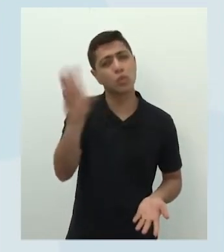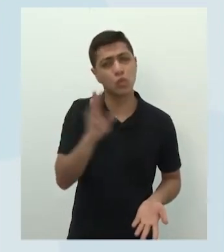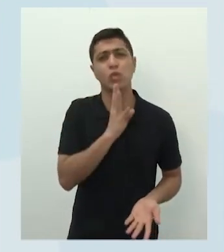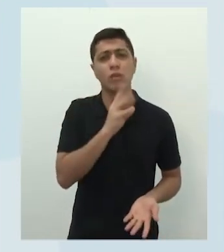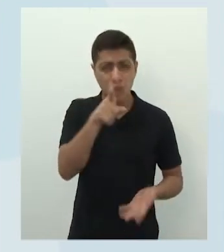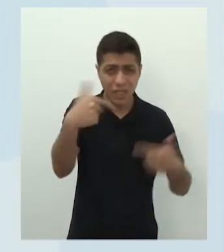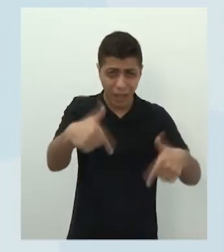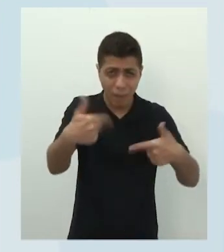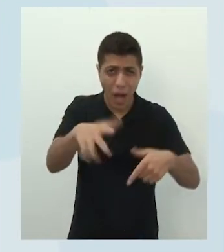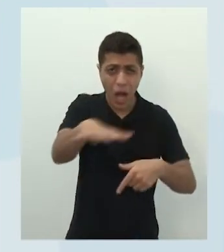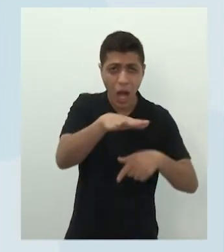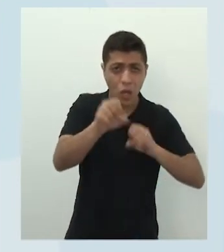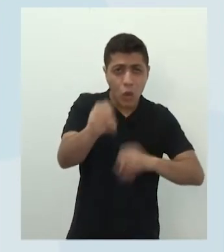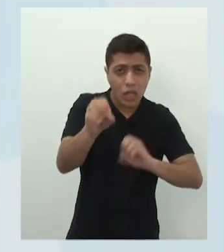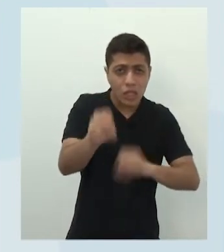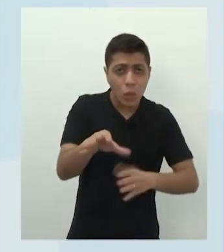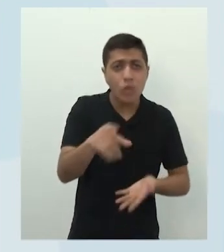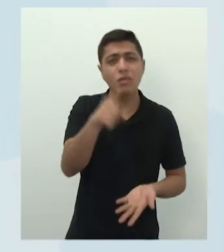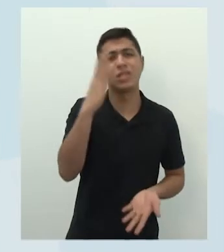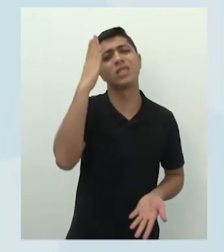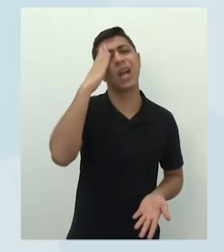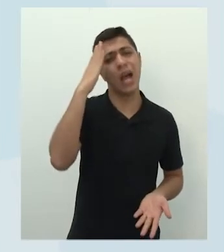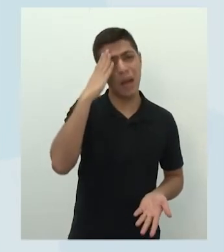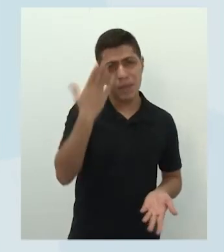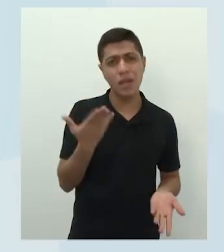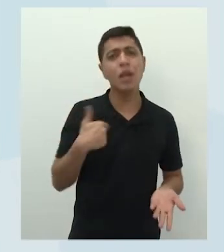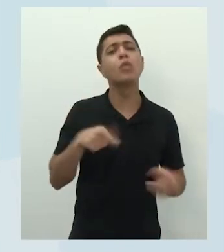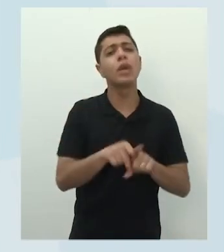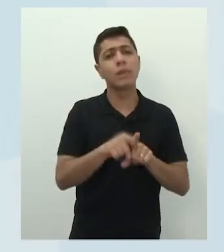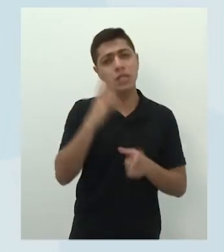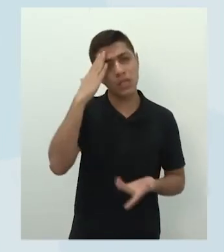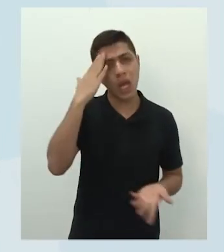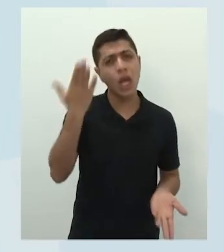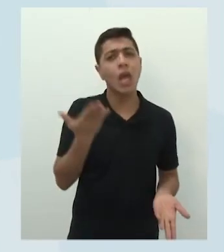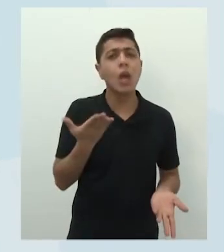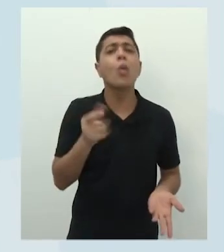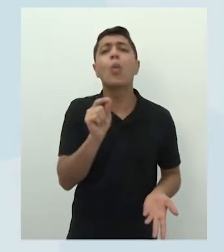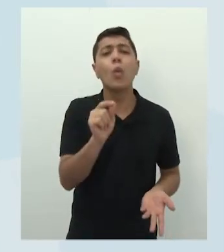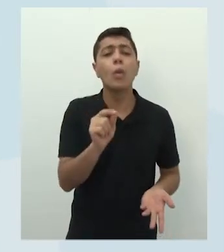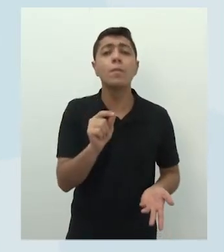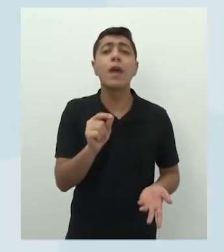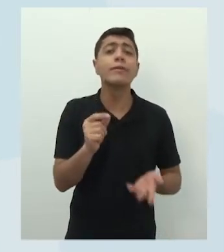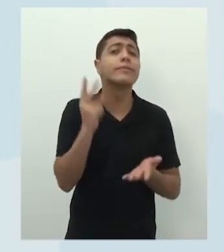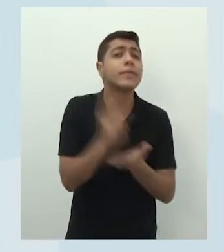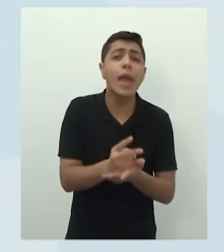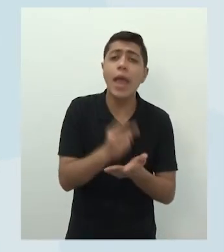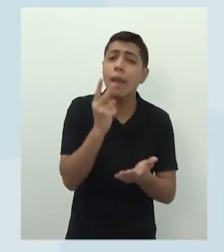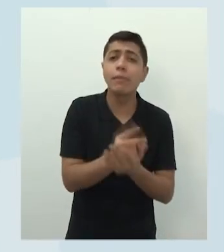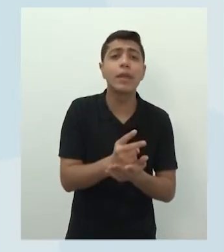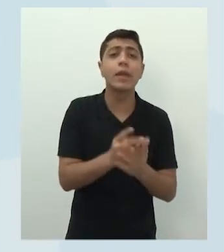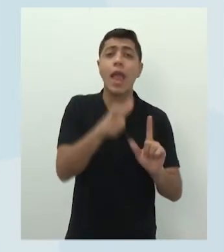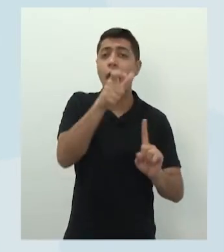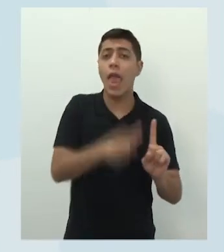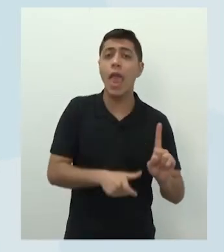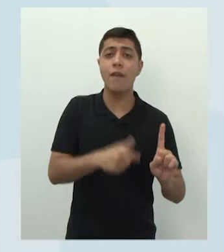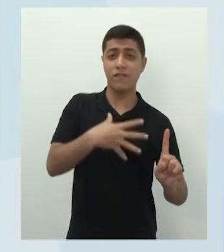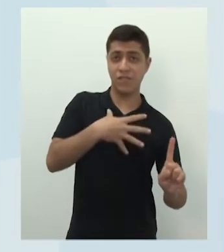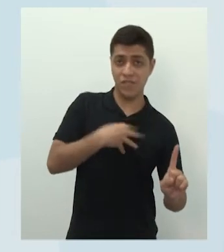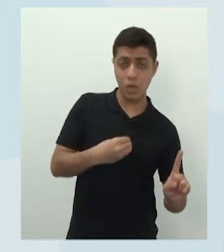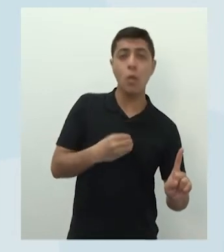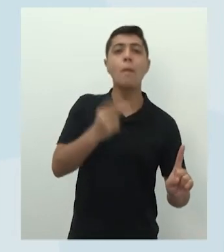deve saber disso junto comigo, que desde que o mundo é mundo, os pais querem saber com quem que os seus filhos estão andando. Isso é